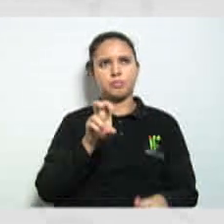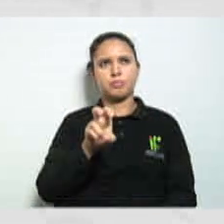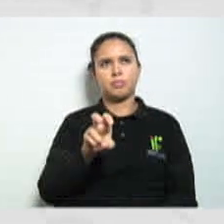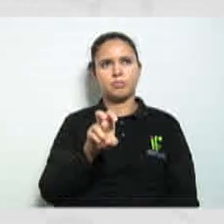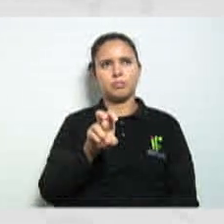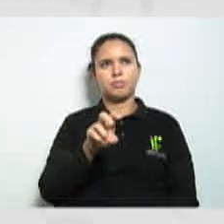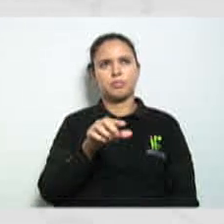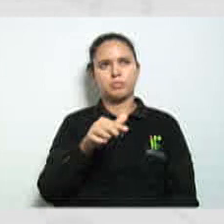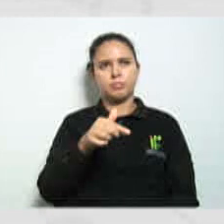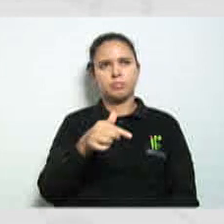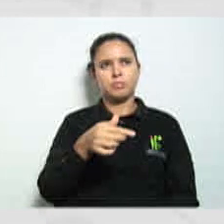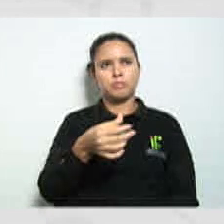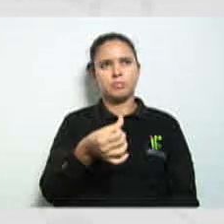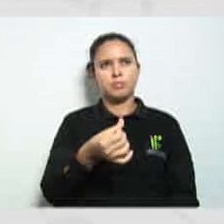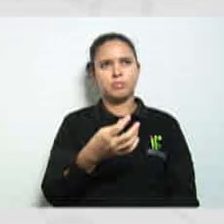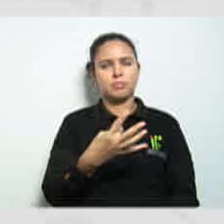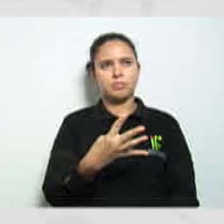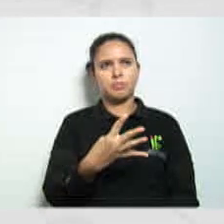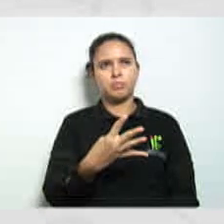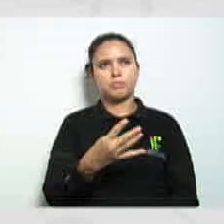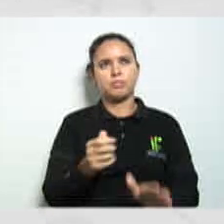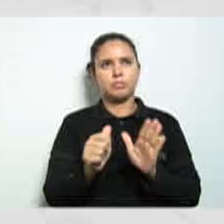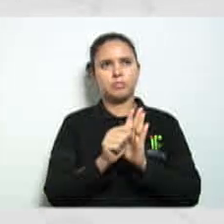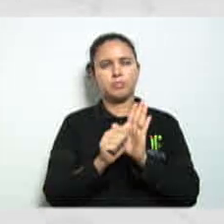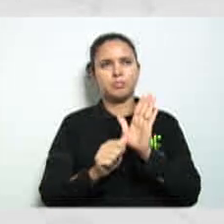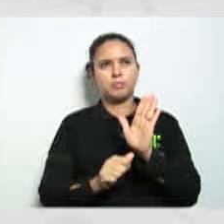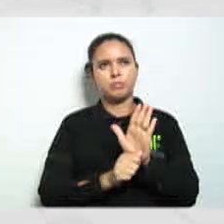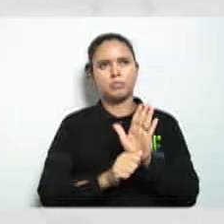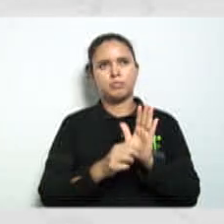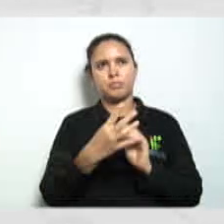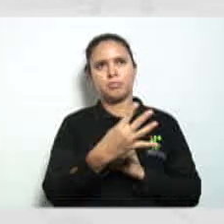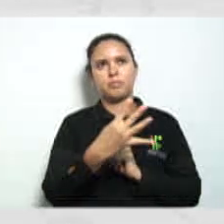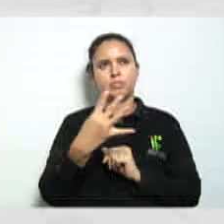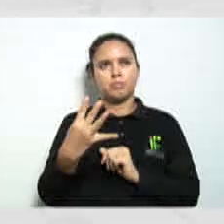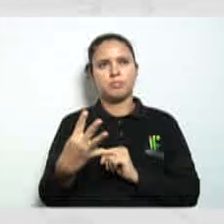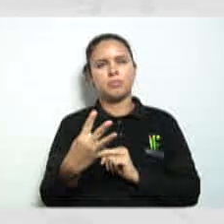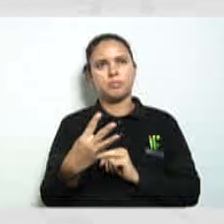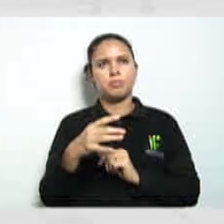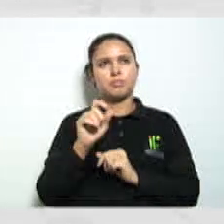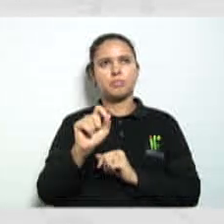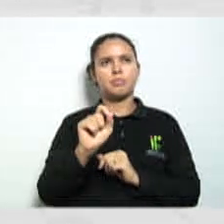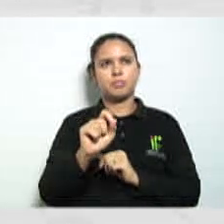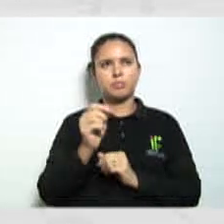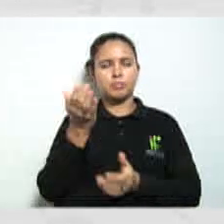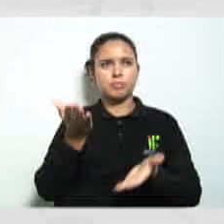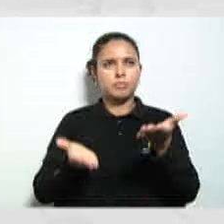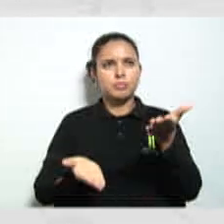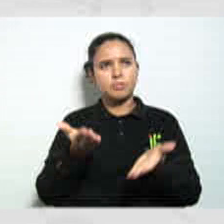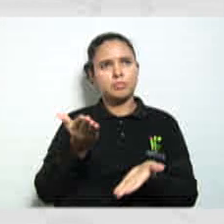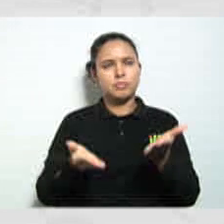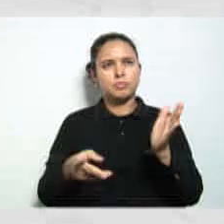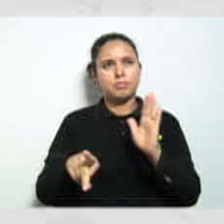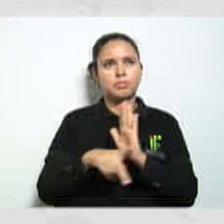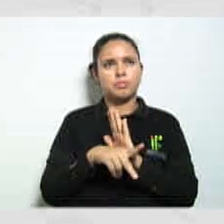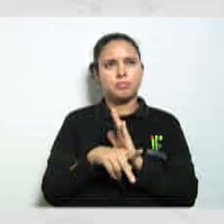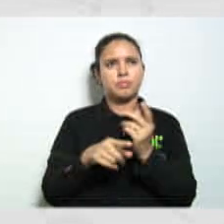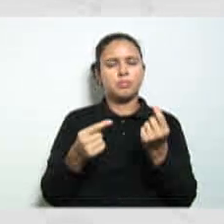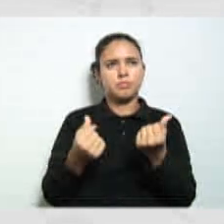5.764 define no seu artigo 44 que o balanço